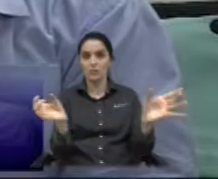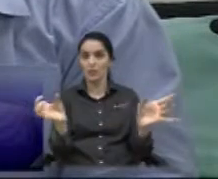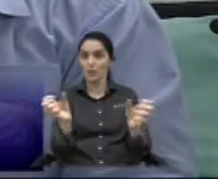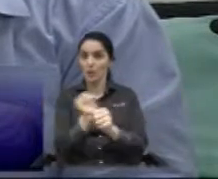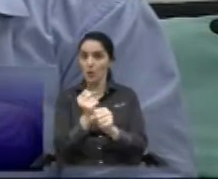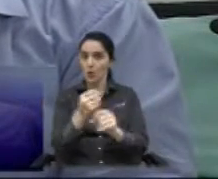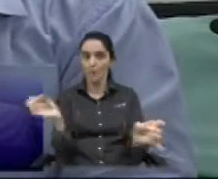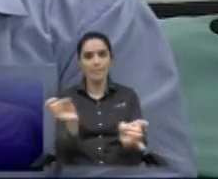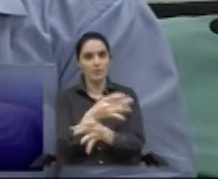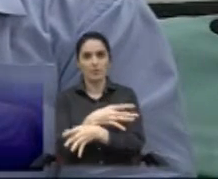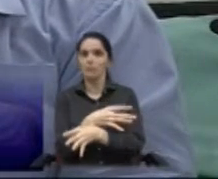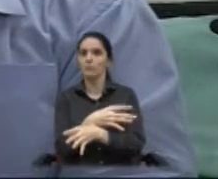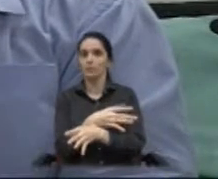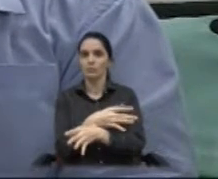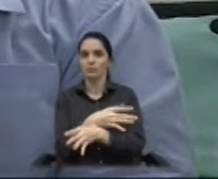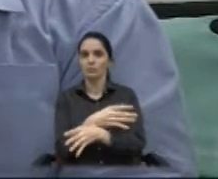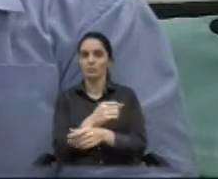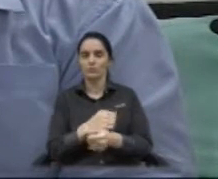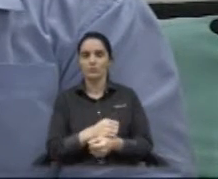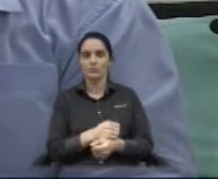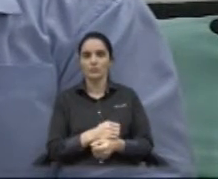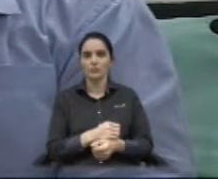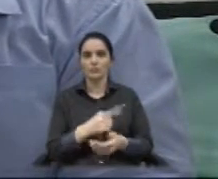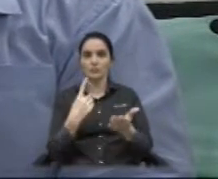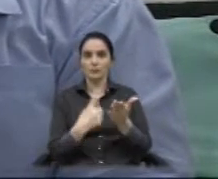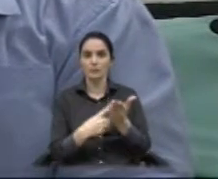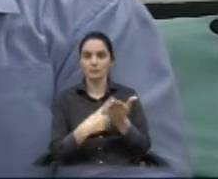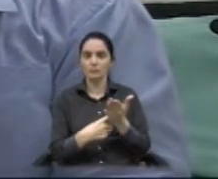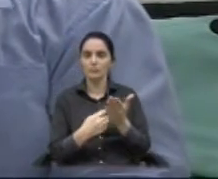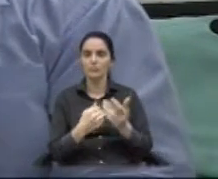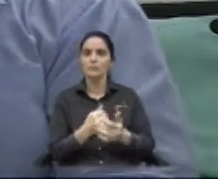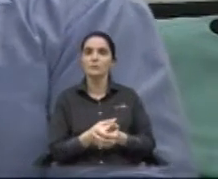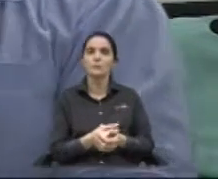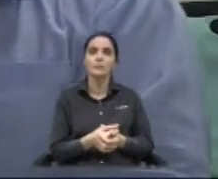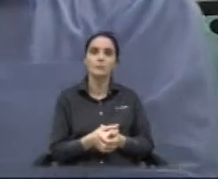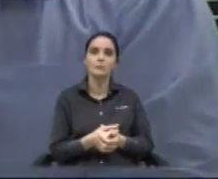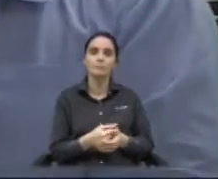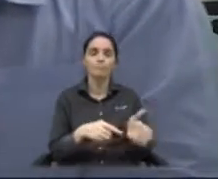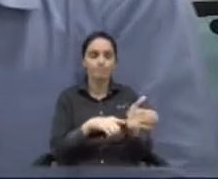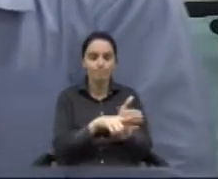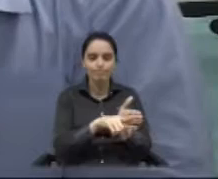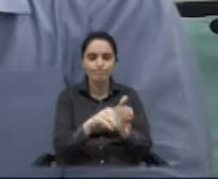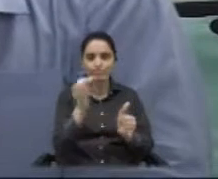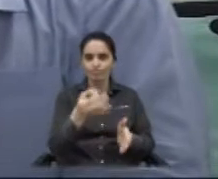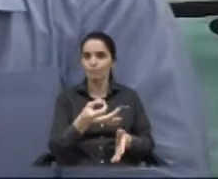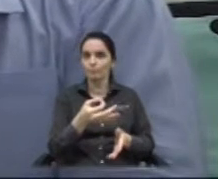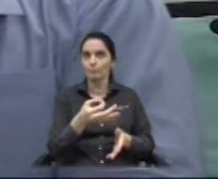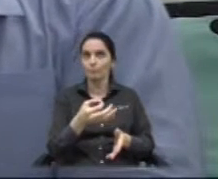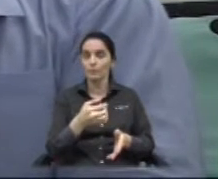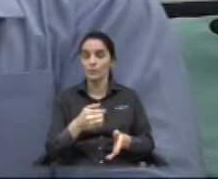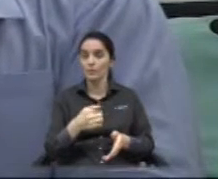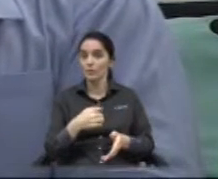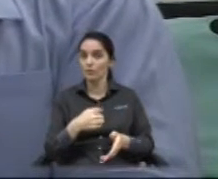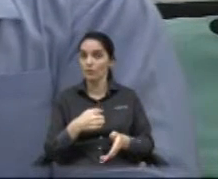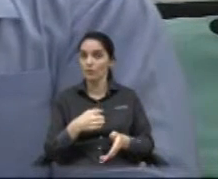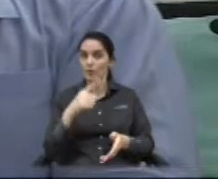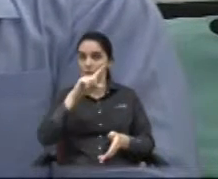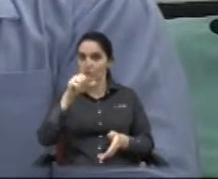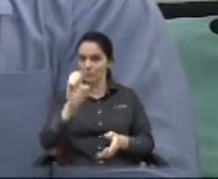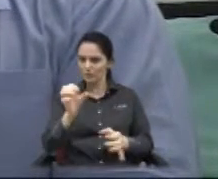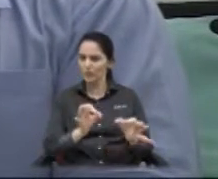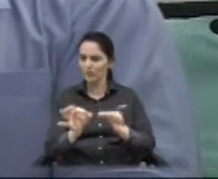que parcialmente, conforme o índice ou a porcentagem de medição. Eu fiz esse projeto, senhor